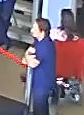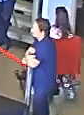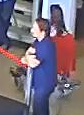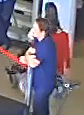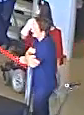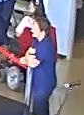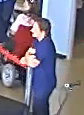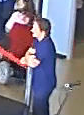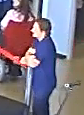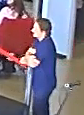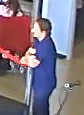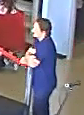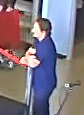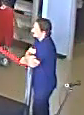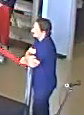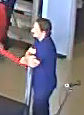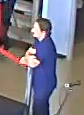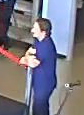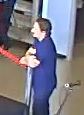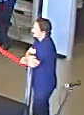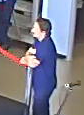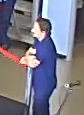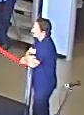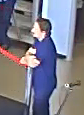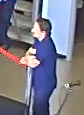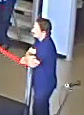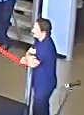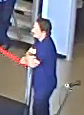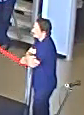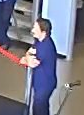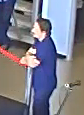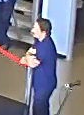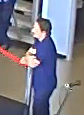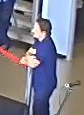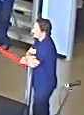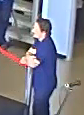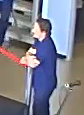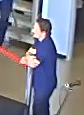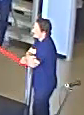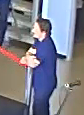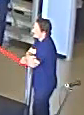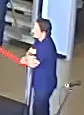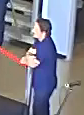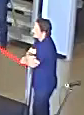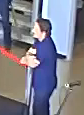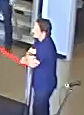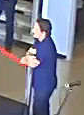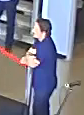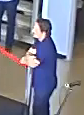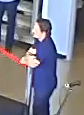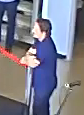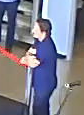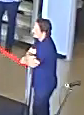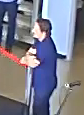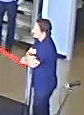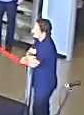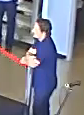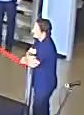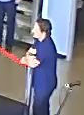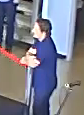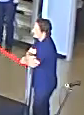5 horas de viagem até BH onde eles foram recepcionados pelos militantes e apoiadores